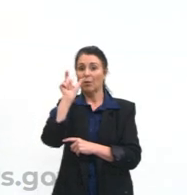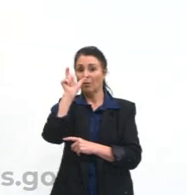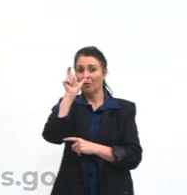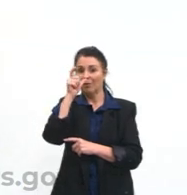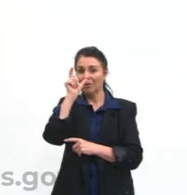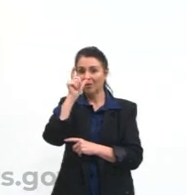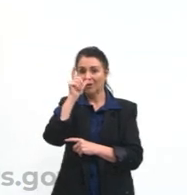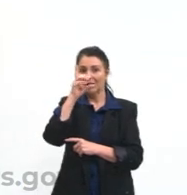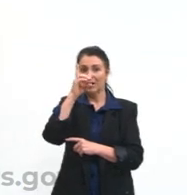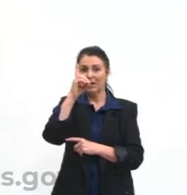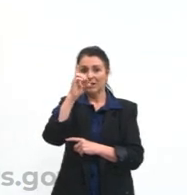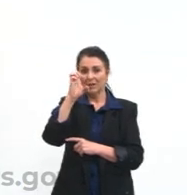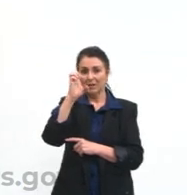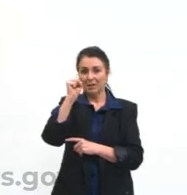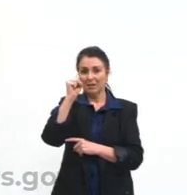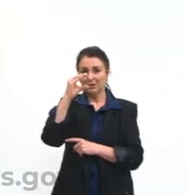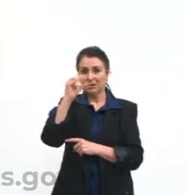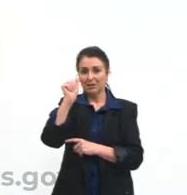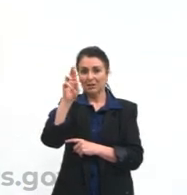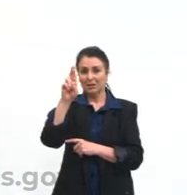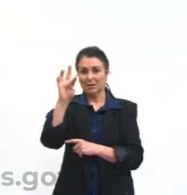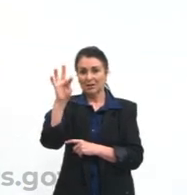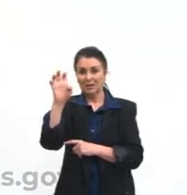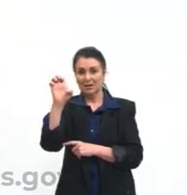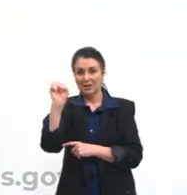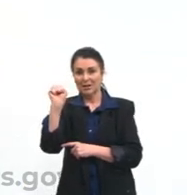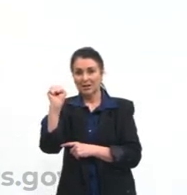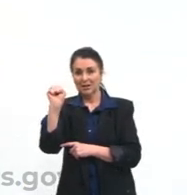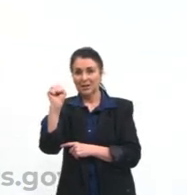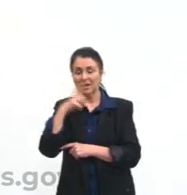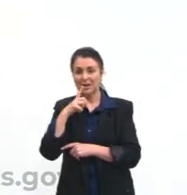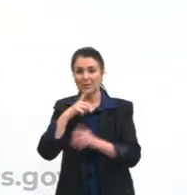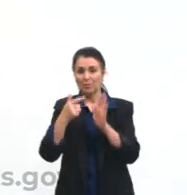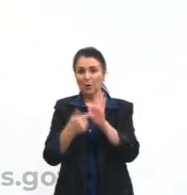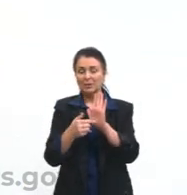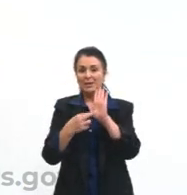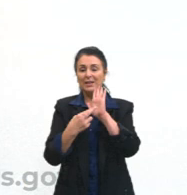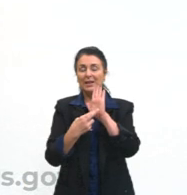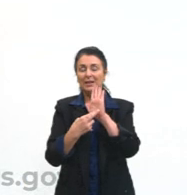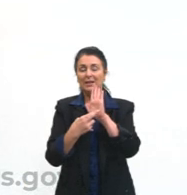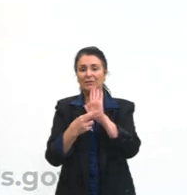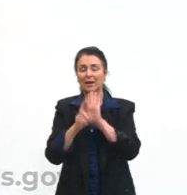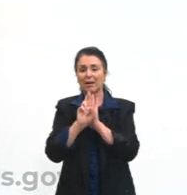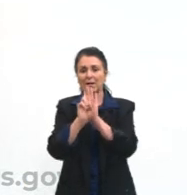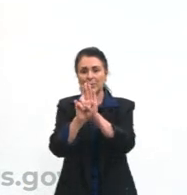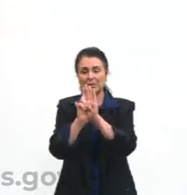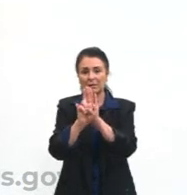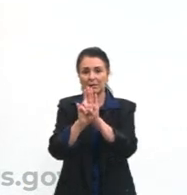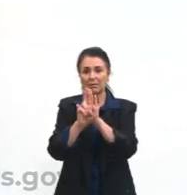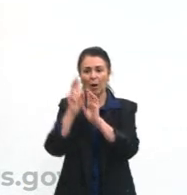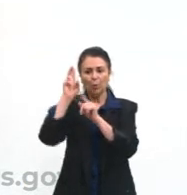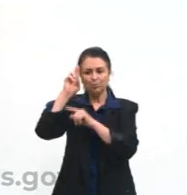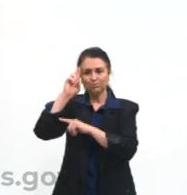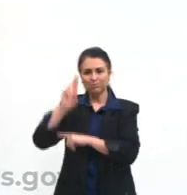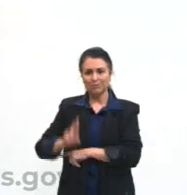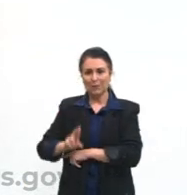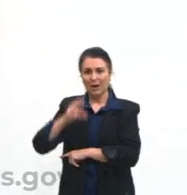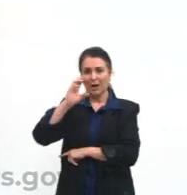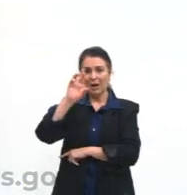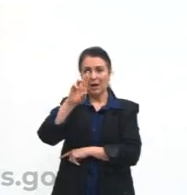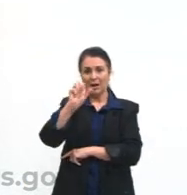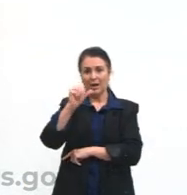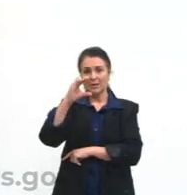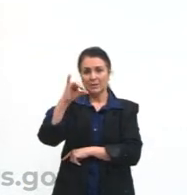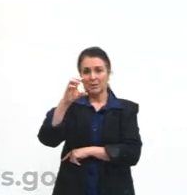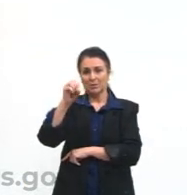grande o da Claro que vai ser o grande representante do racional Olá tudo é pela razão agora Devemos pensar pela razão